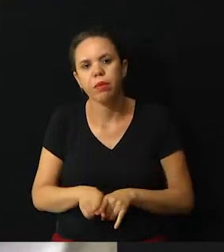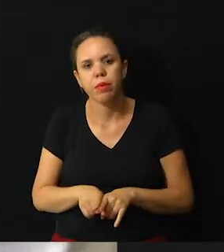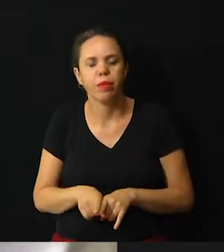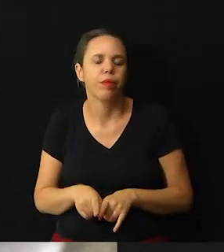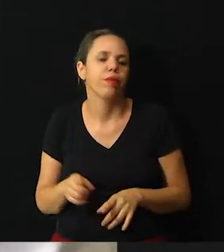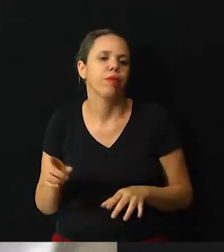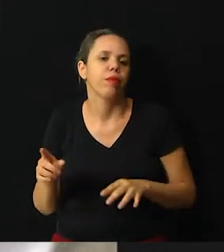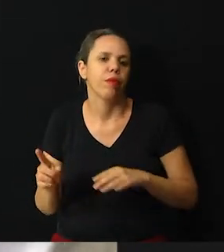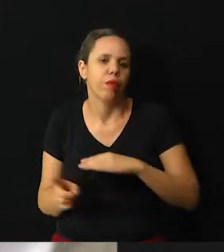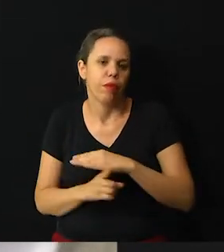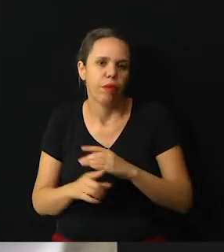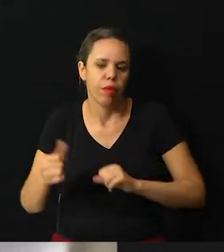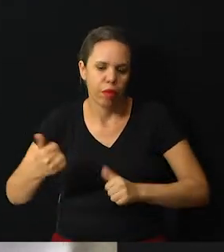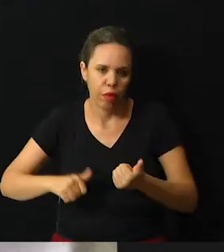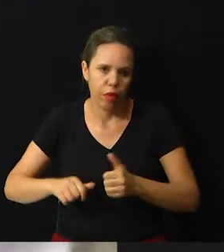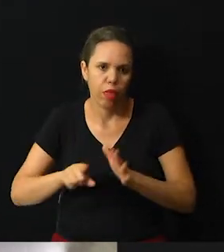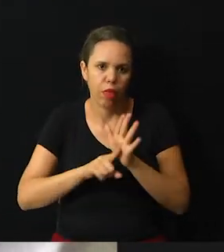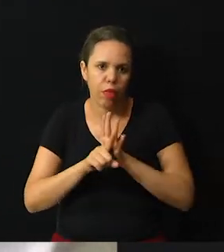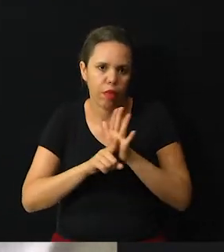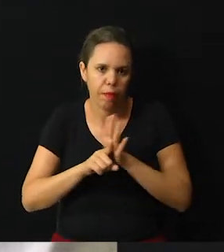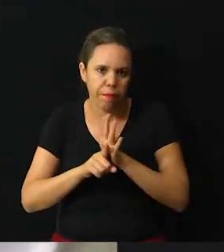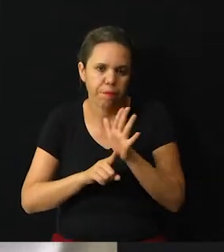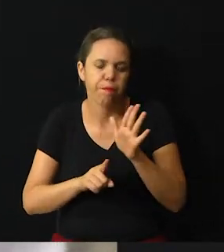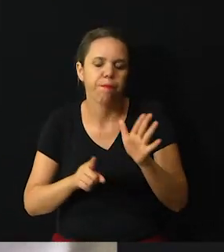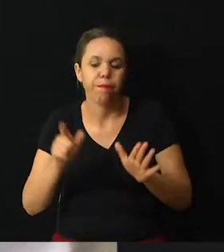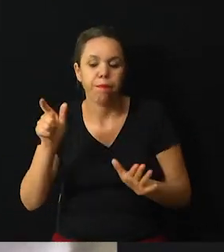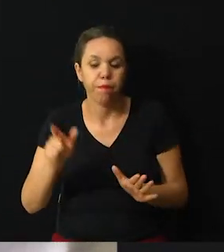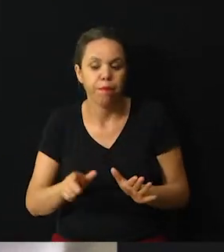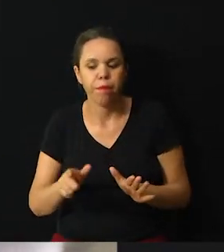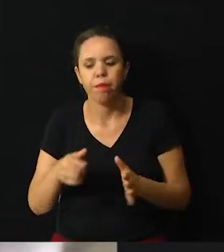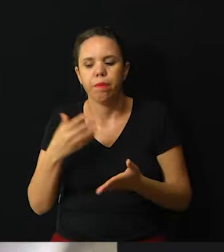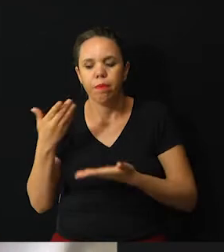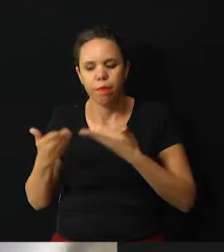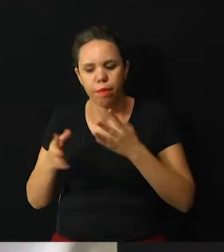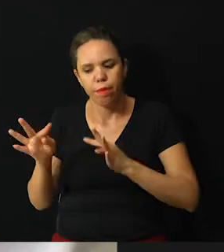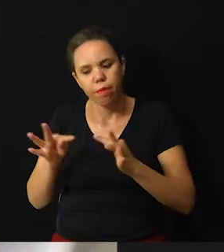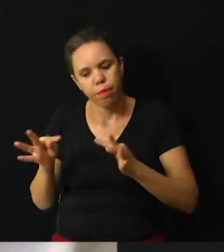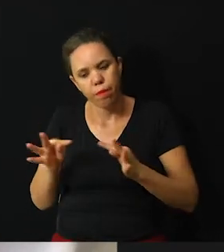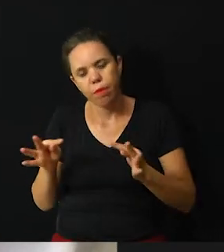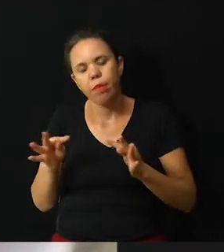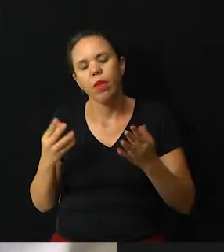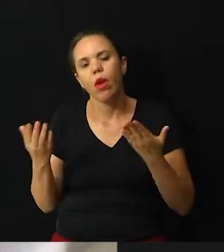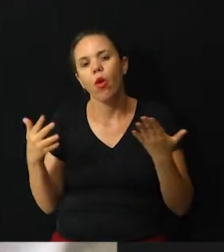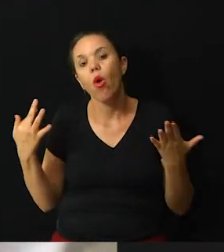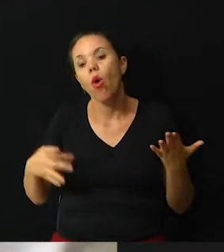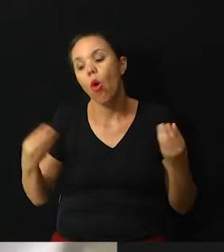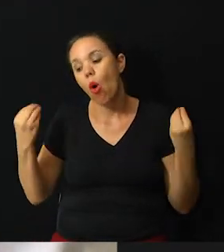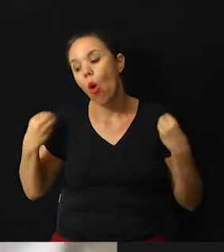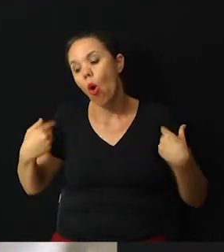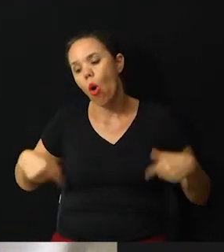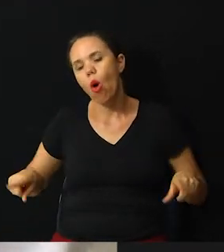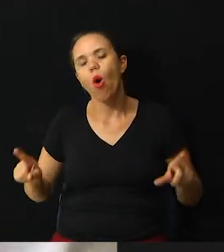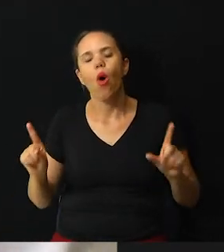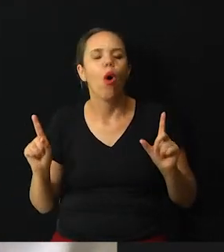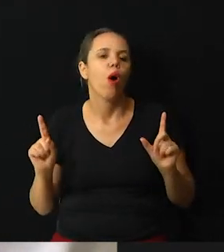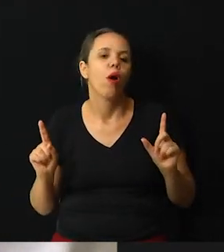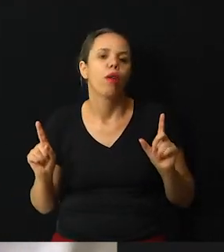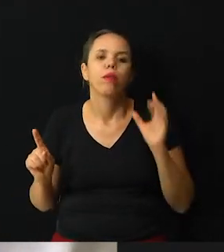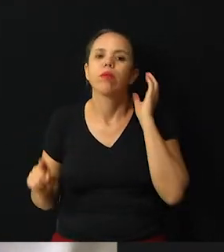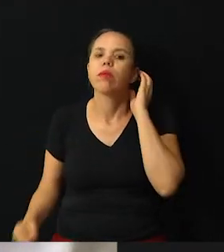estritamente clínico, né? Através de uma boa anamnese, você perguntando para o seu paciente, com relação ao tipo de dor, com